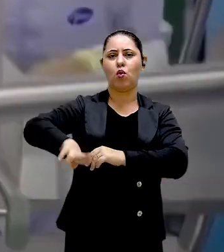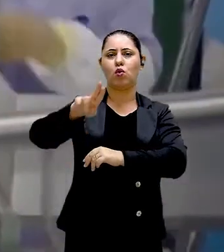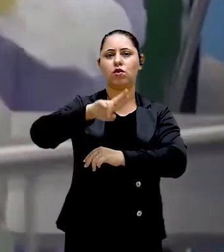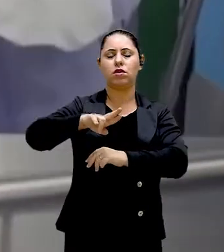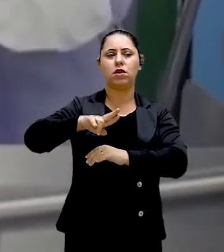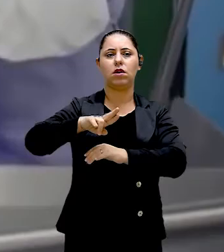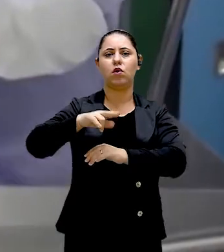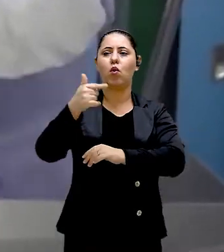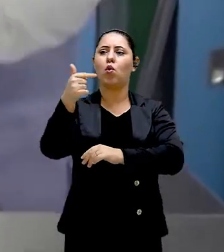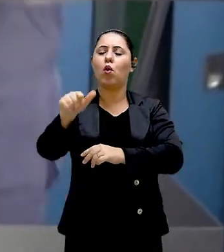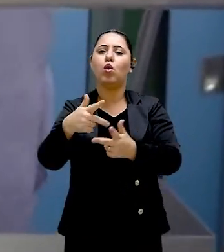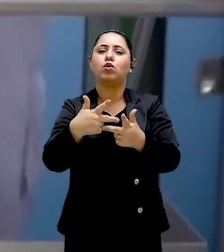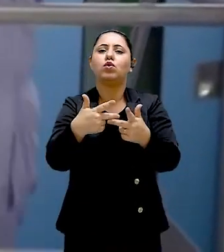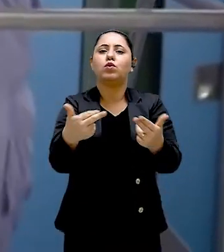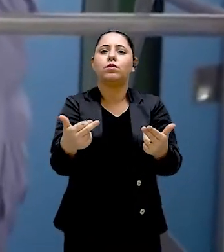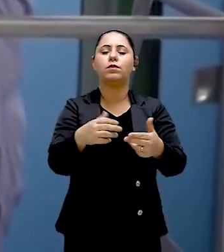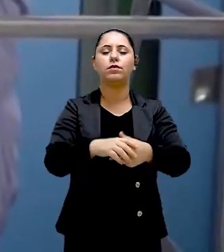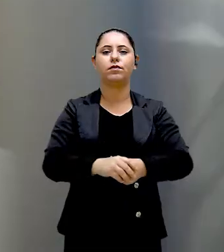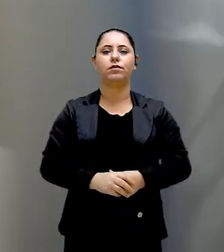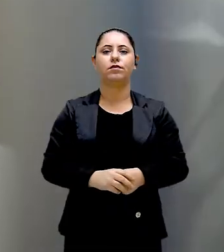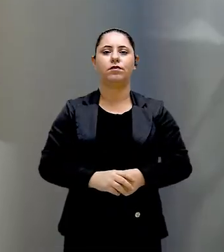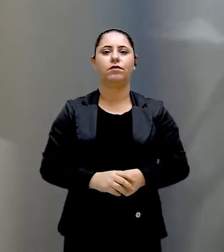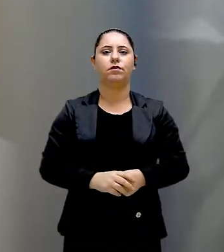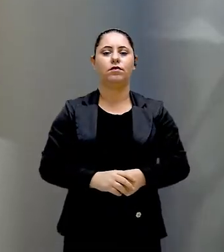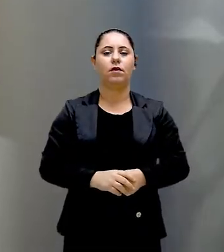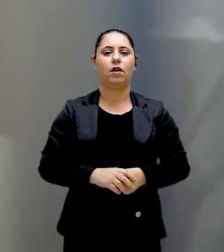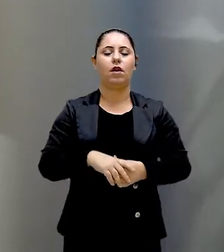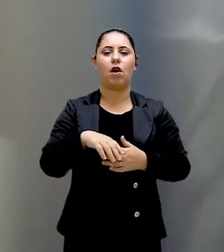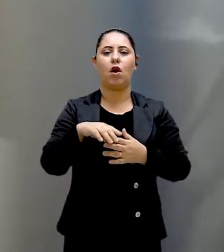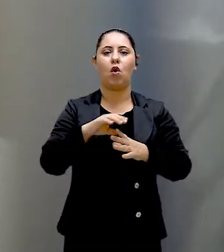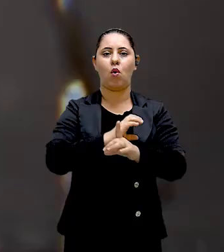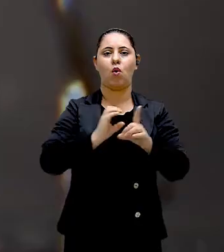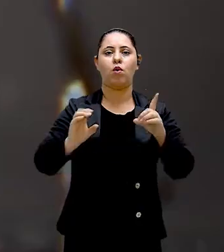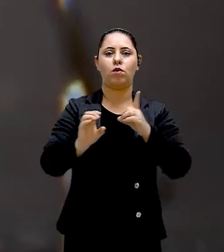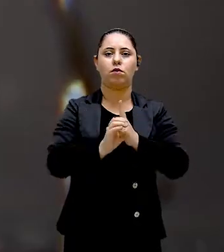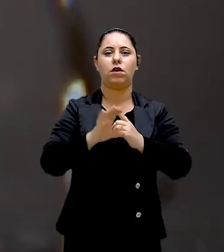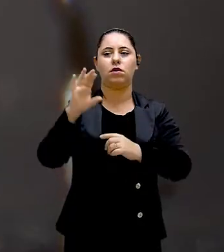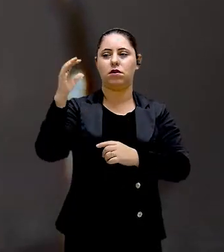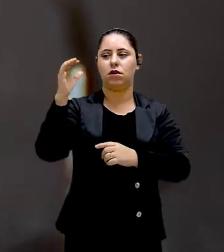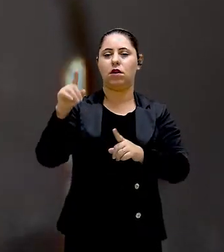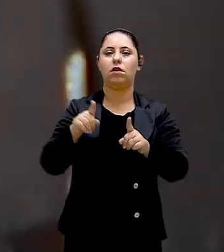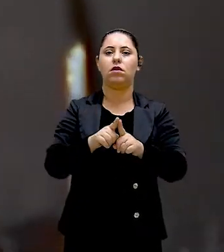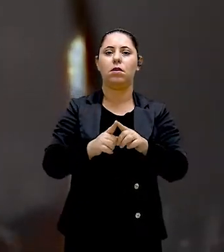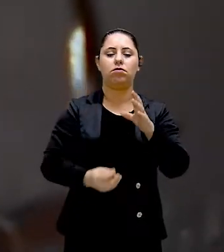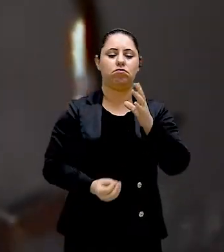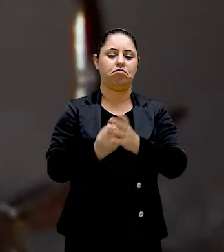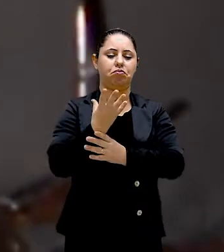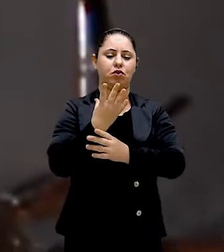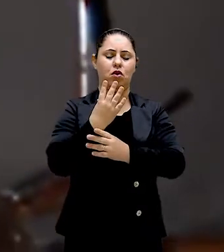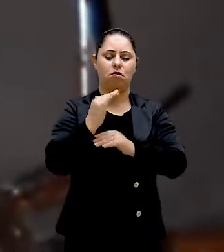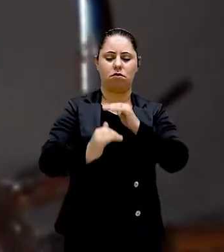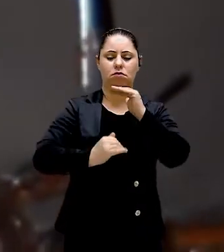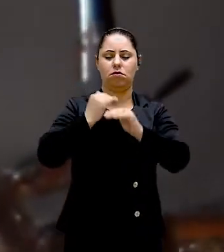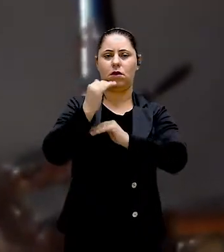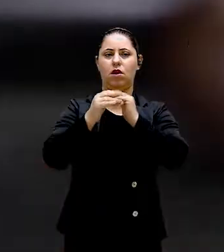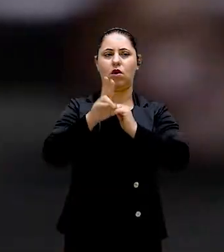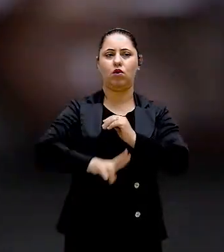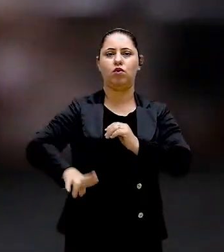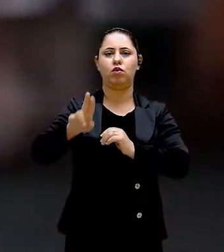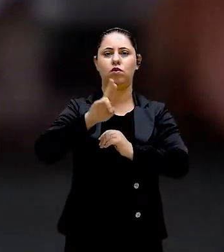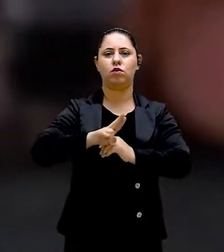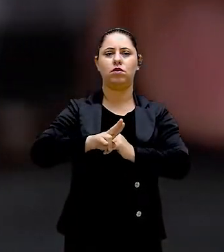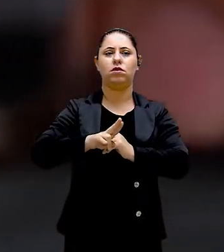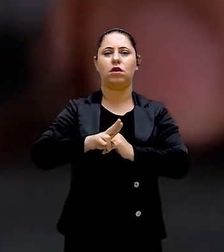alternativos. A comunidade científica também vem se reinventando. A utilização de várias espécies em